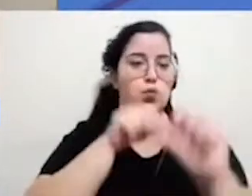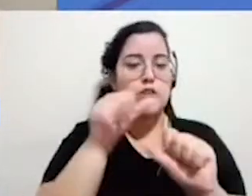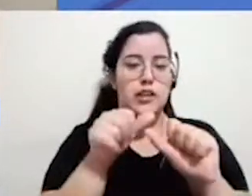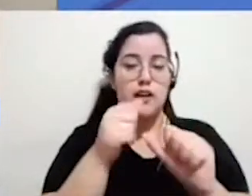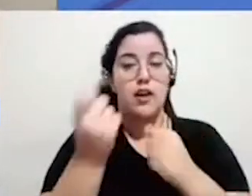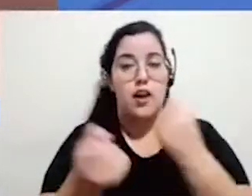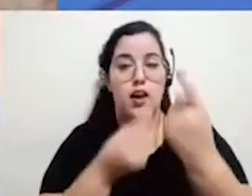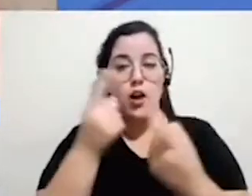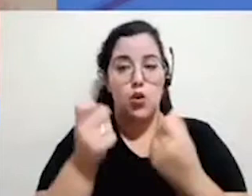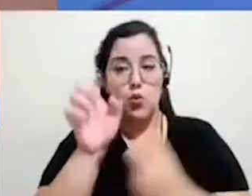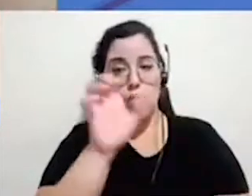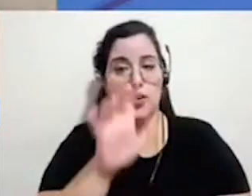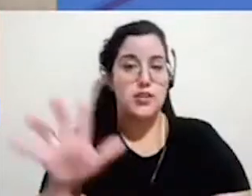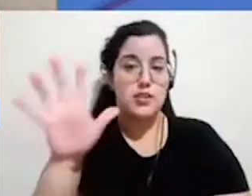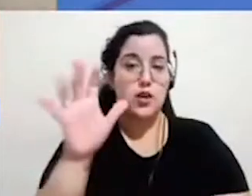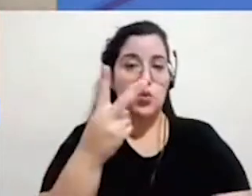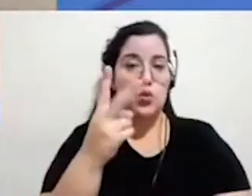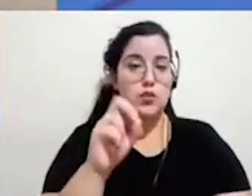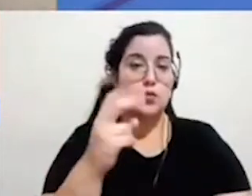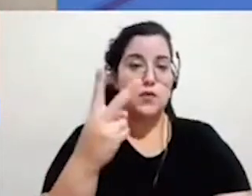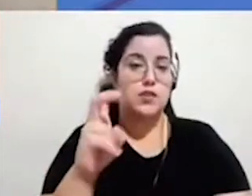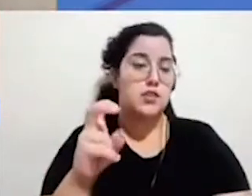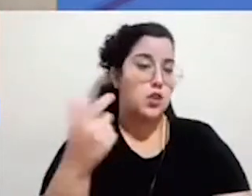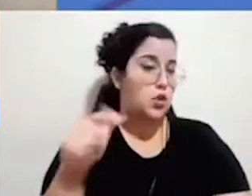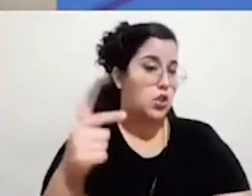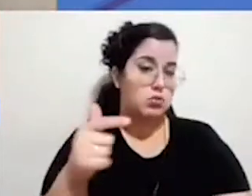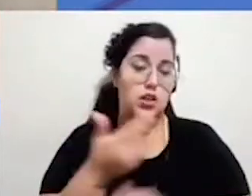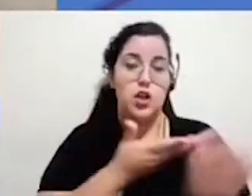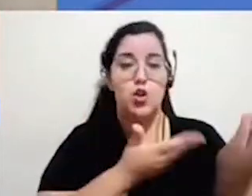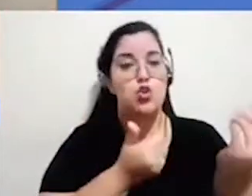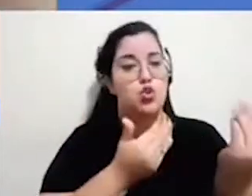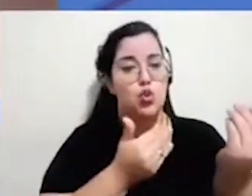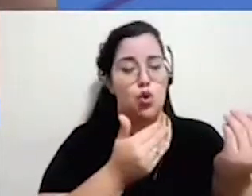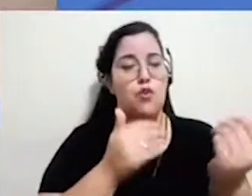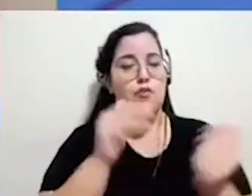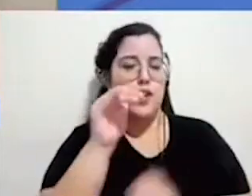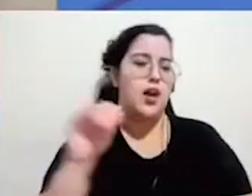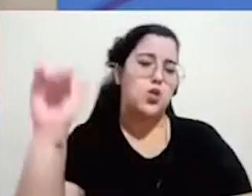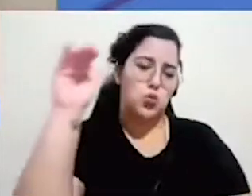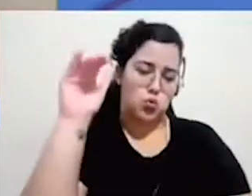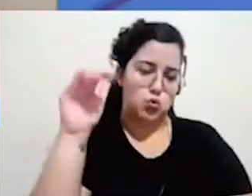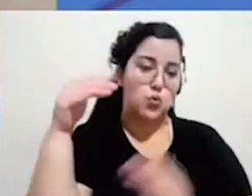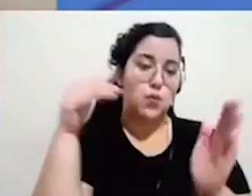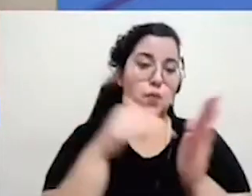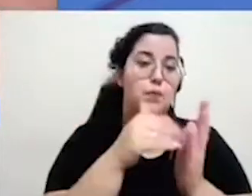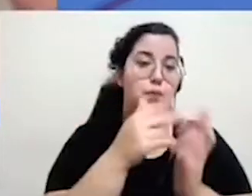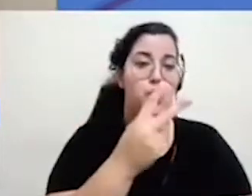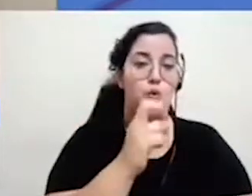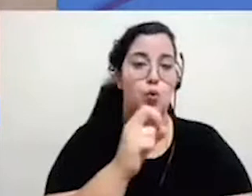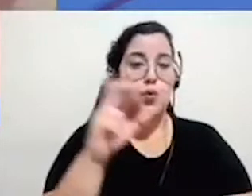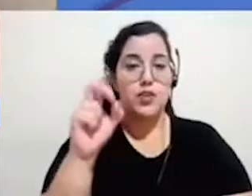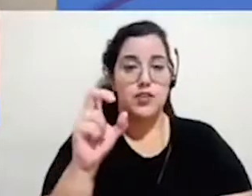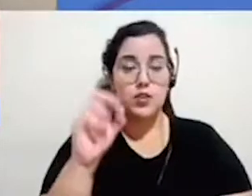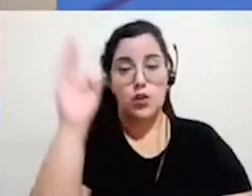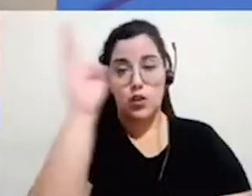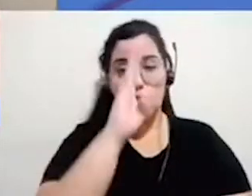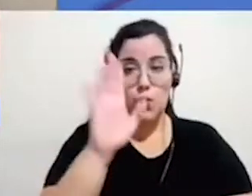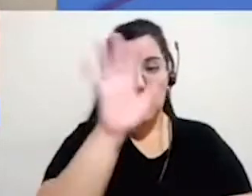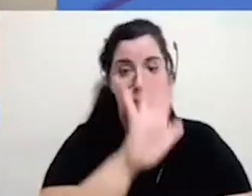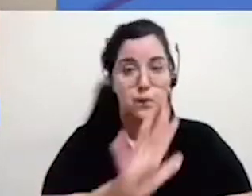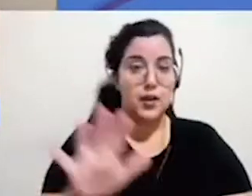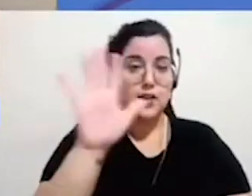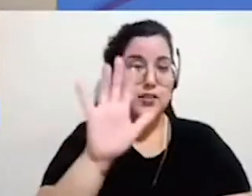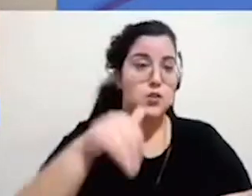em 2025 já não terão mais jovens do que adultos, e até 2050 o Brasil inteiro será um país com